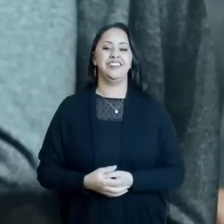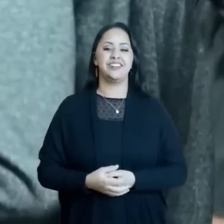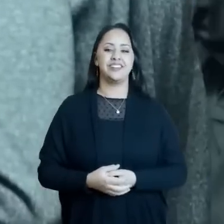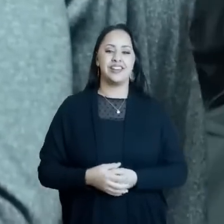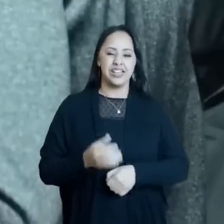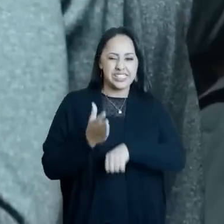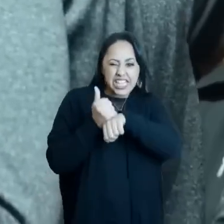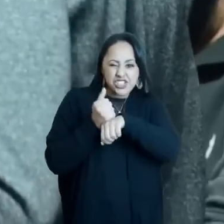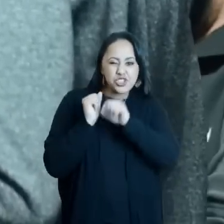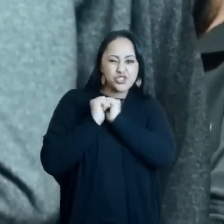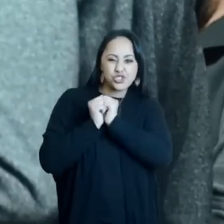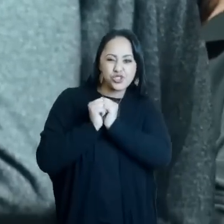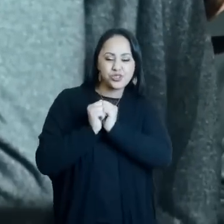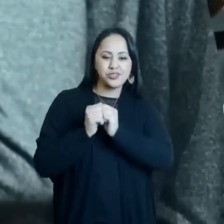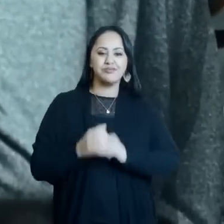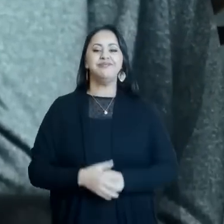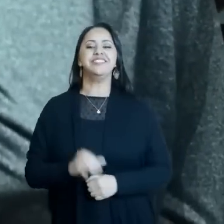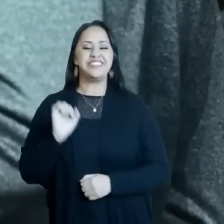desde cedo?